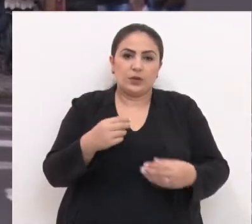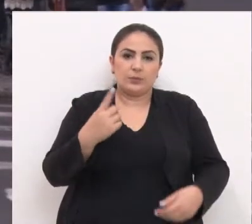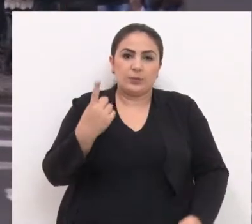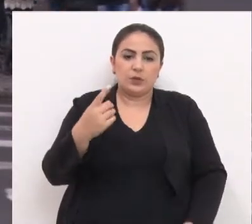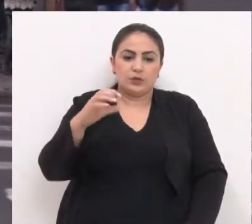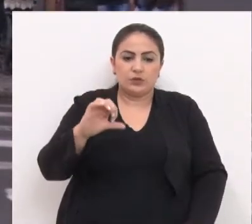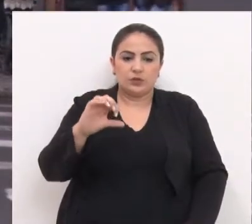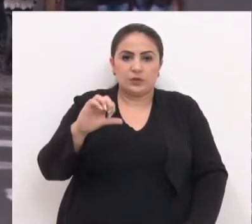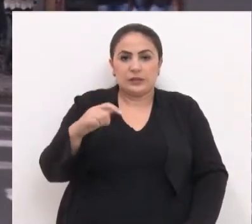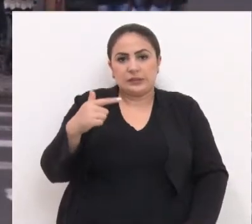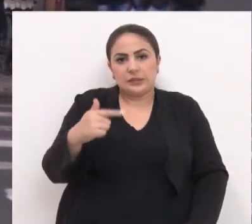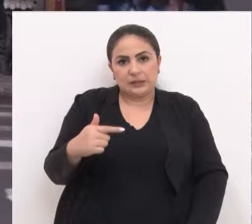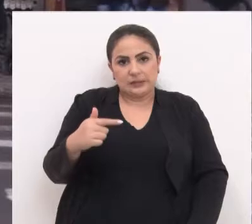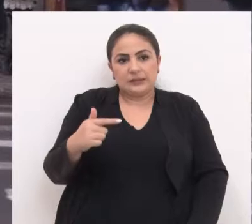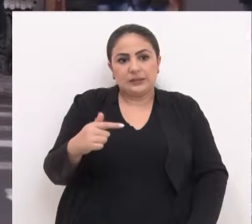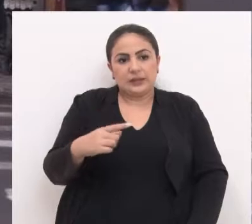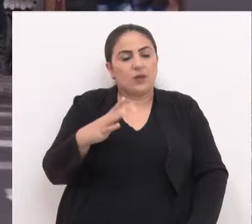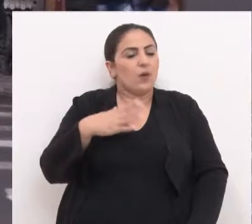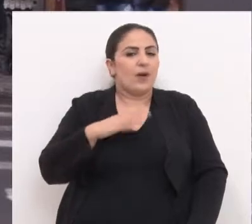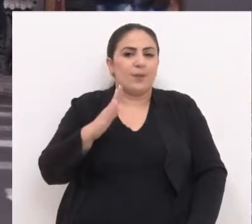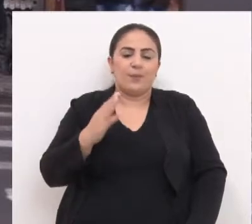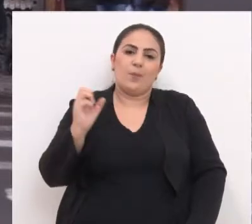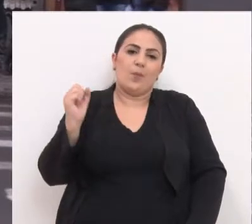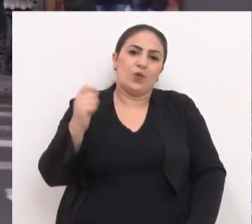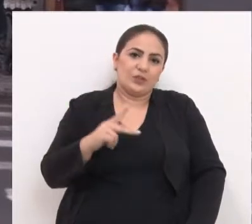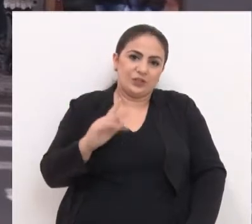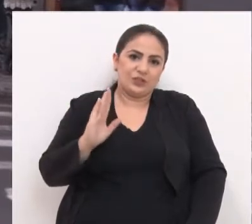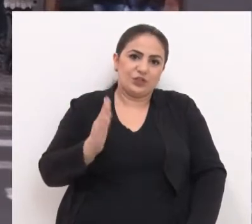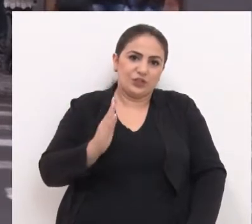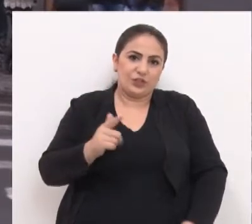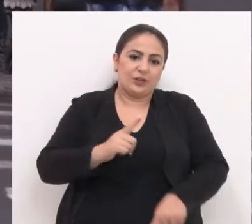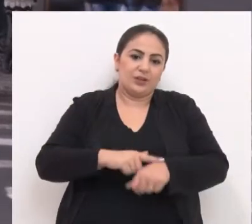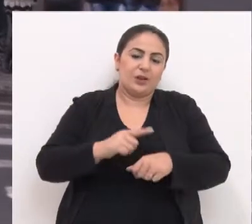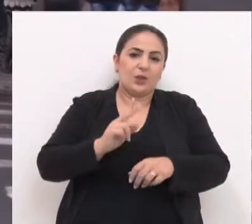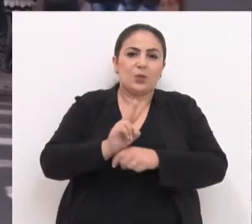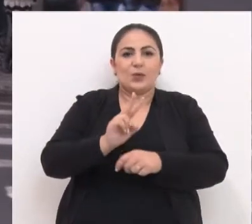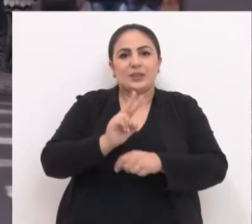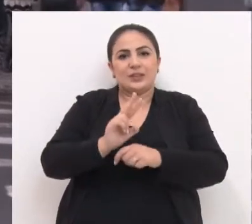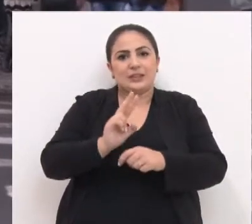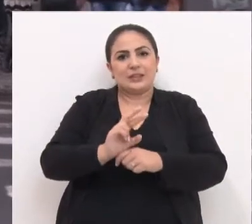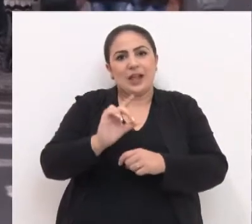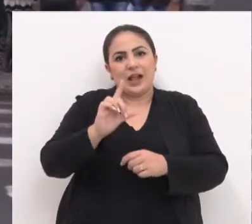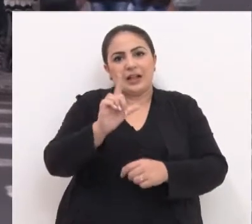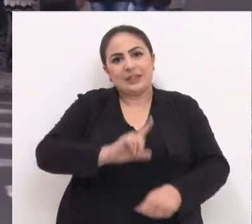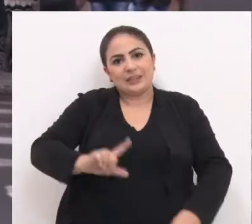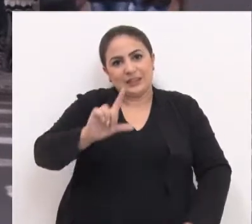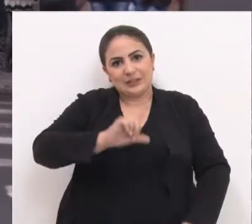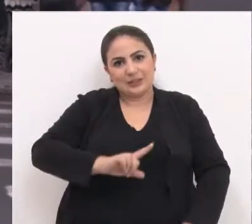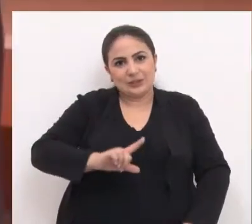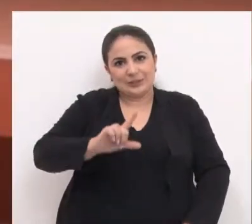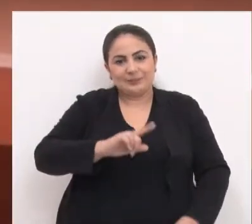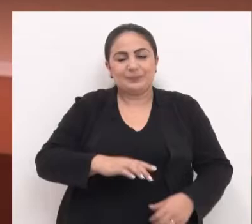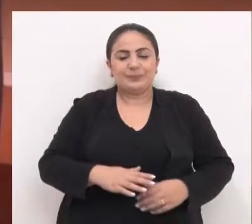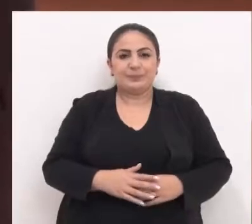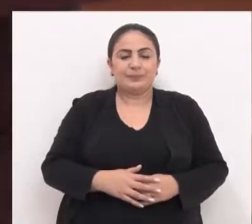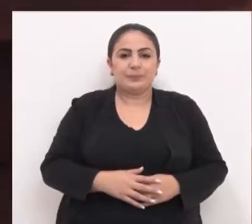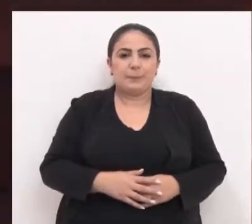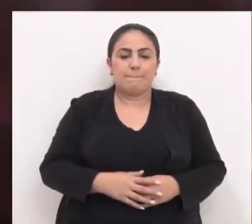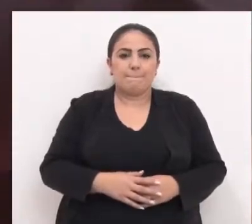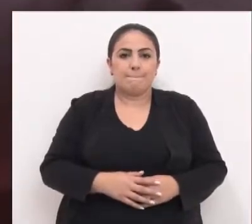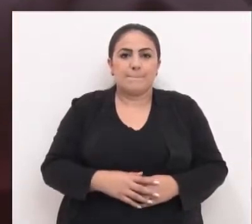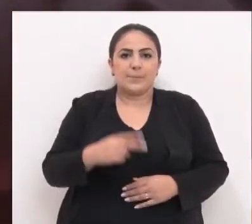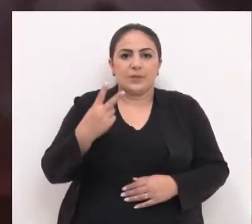em 97, e aí me aposentei para cuidar da literatura. E foi